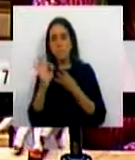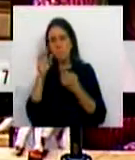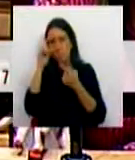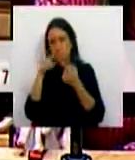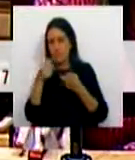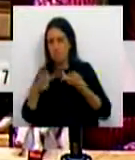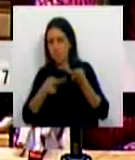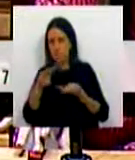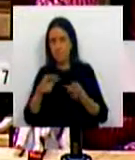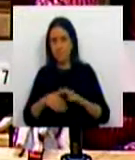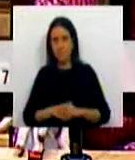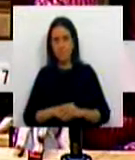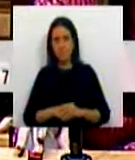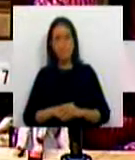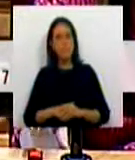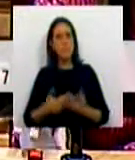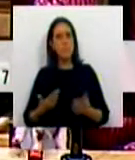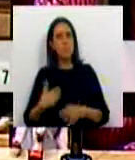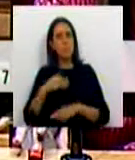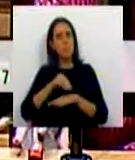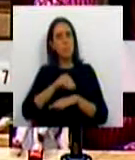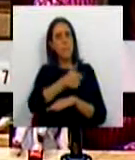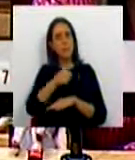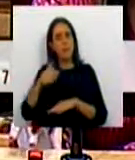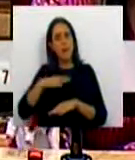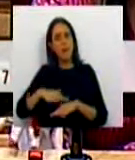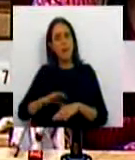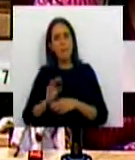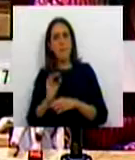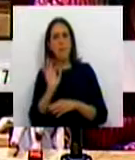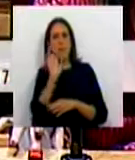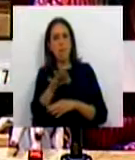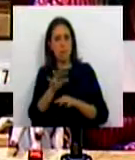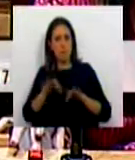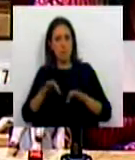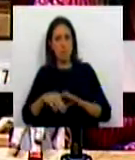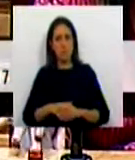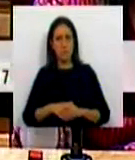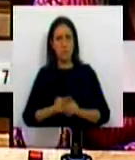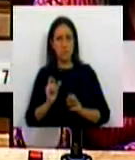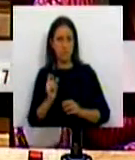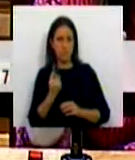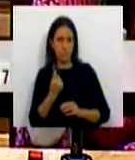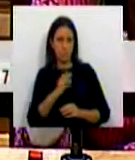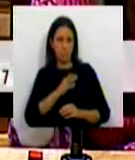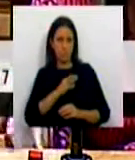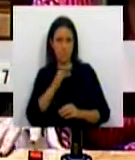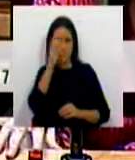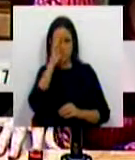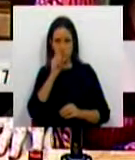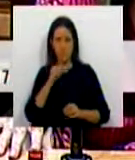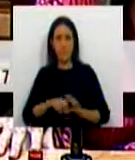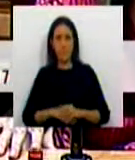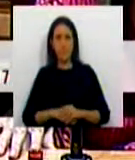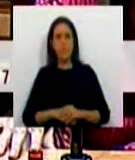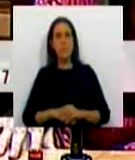analisar. Gostaria de prestar ainda os seguintes comentários adicionais para terminar. Muito rapidamente, Sr. Ministro. A receita fiscal por